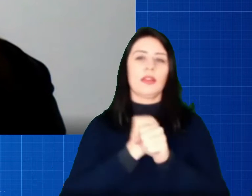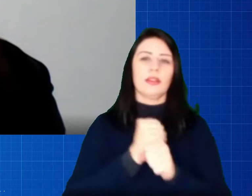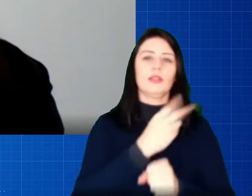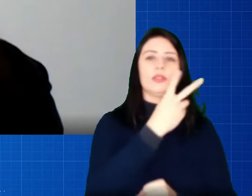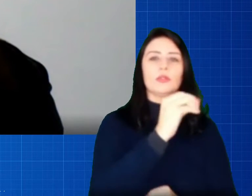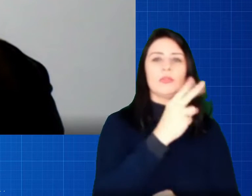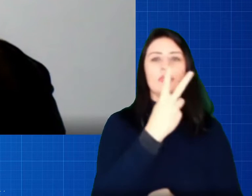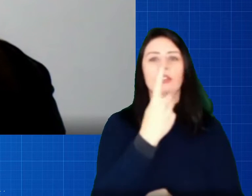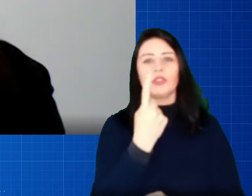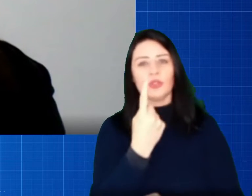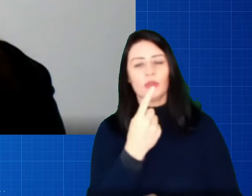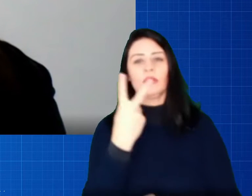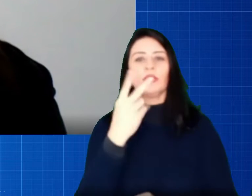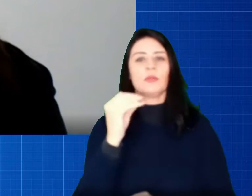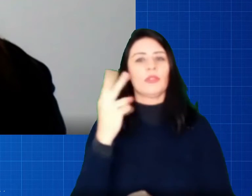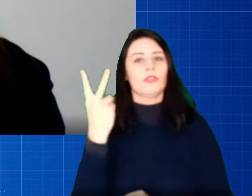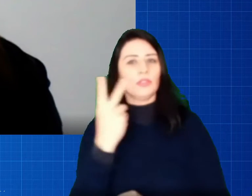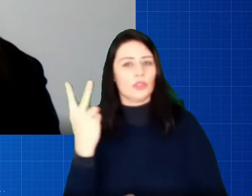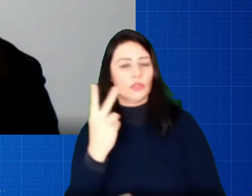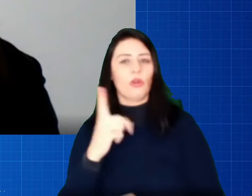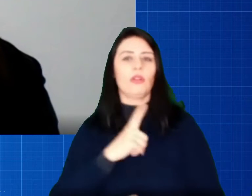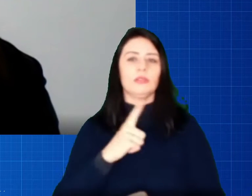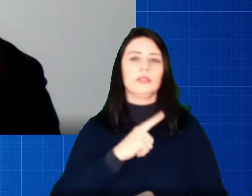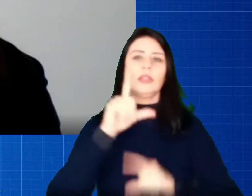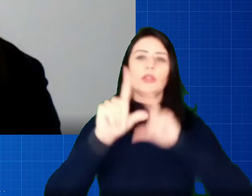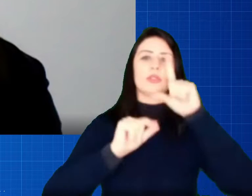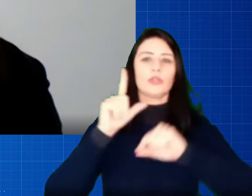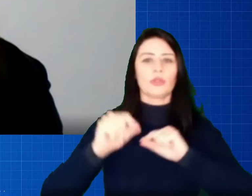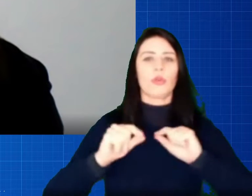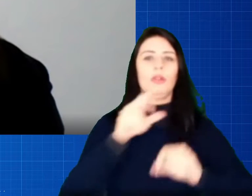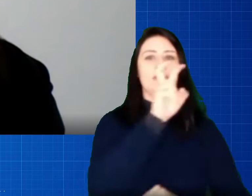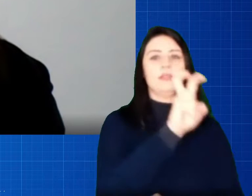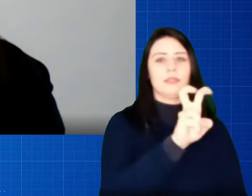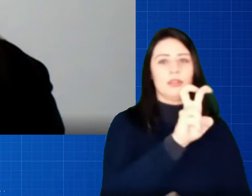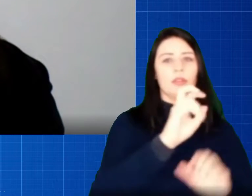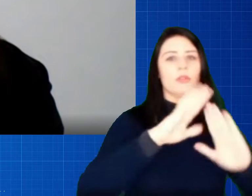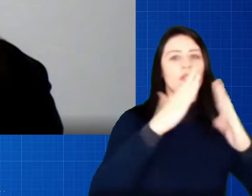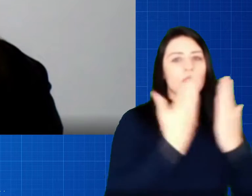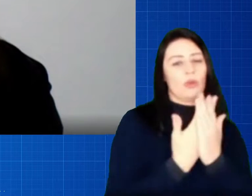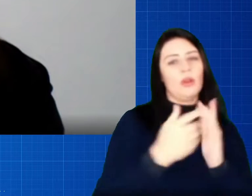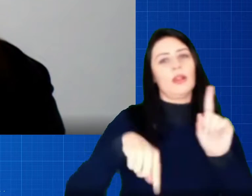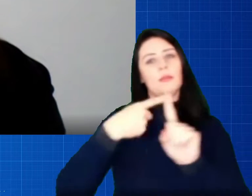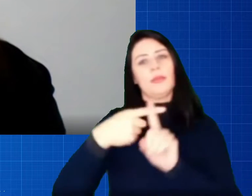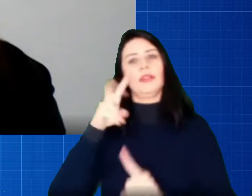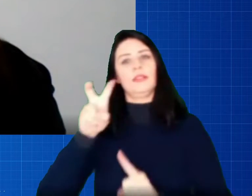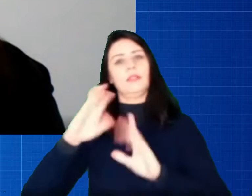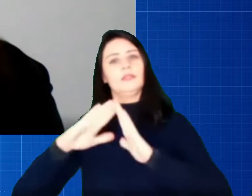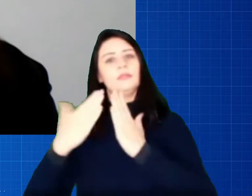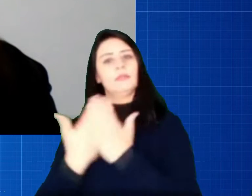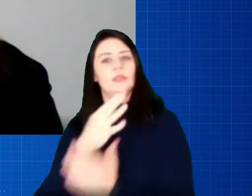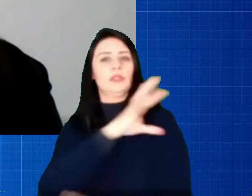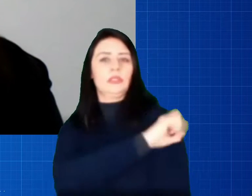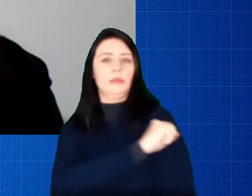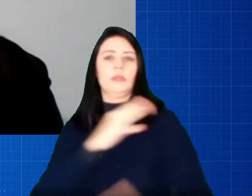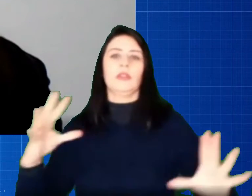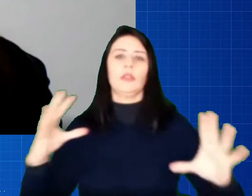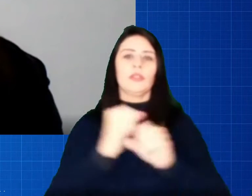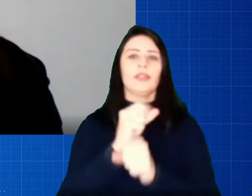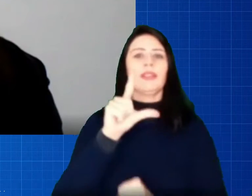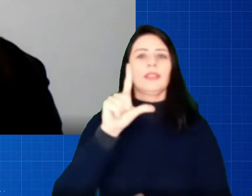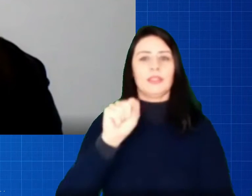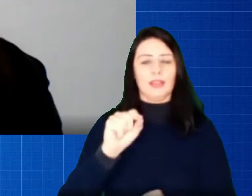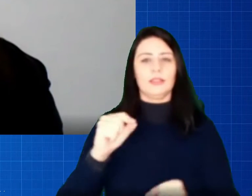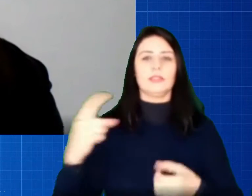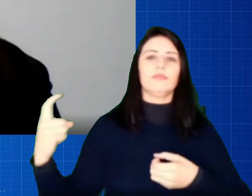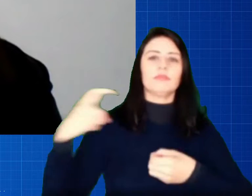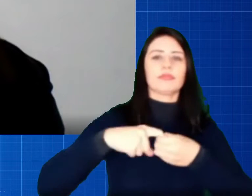ciclo 2021-2022, foram pactuadas 10 unidades educacionais, sendo 5 escolas e 5 CMEs, que, em parceria